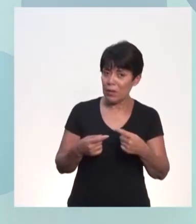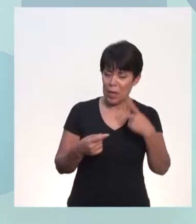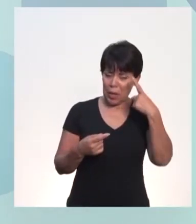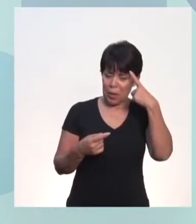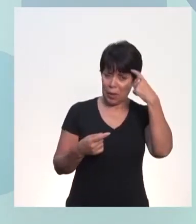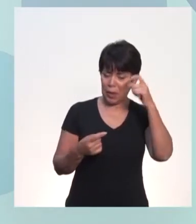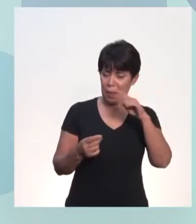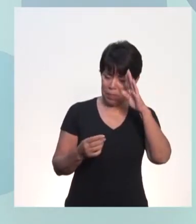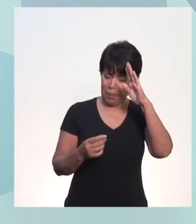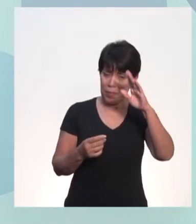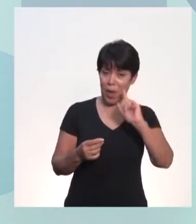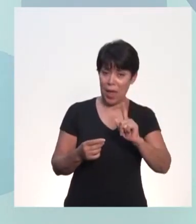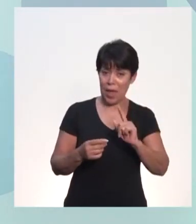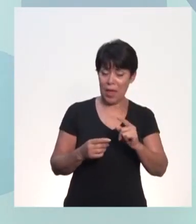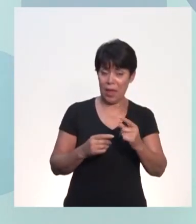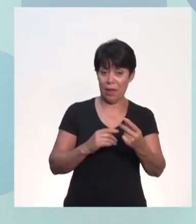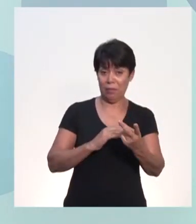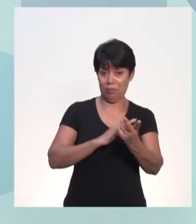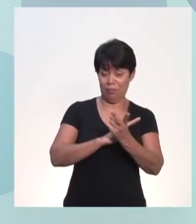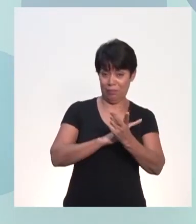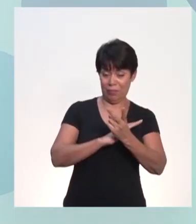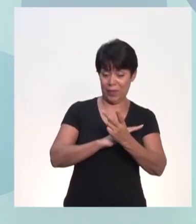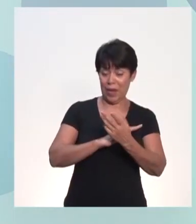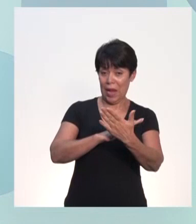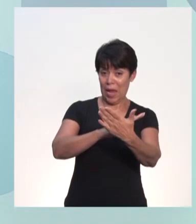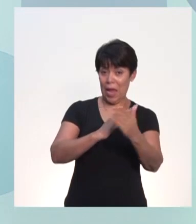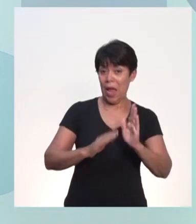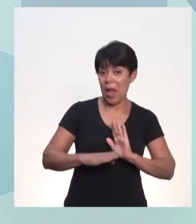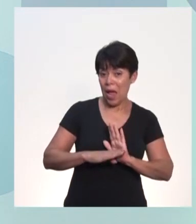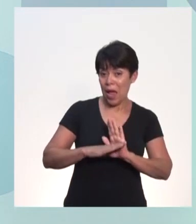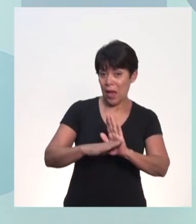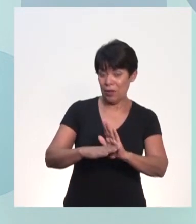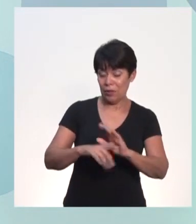defesa. Então, auxílio